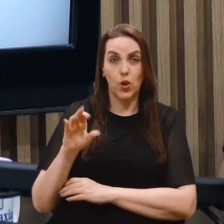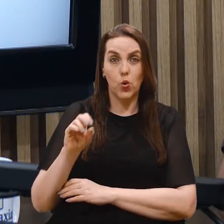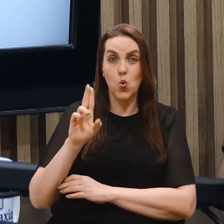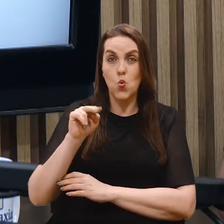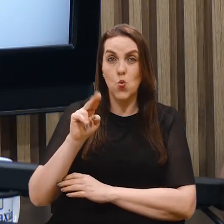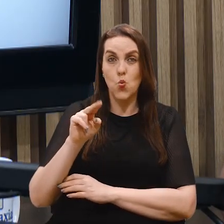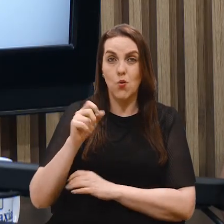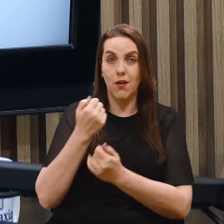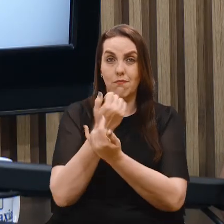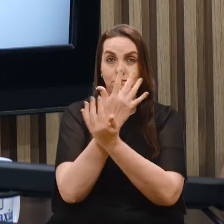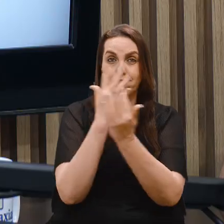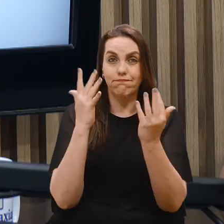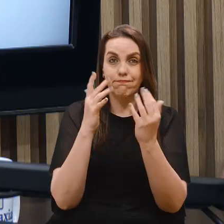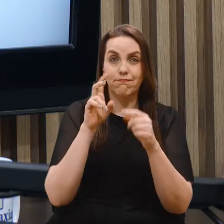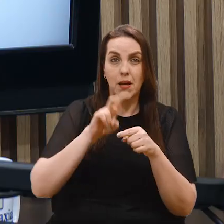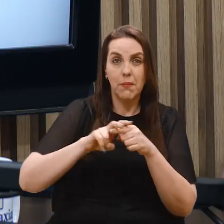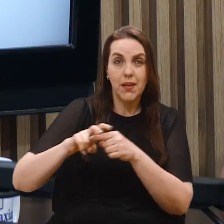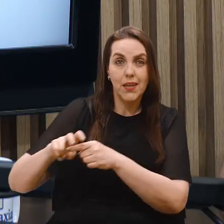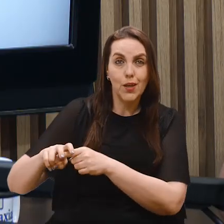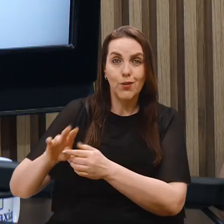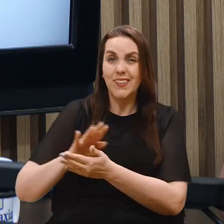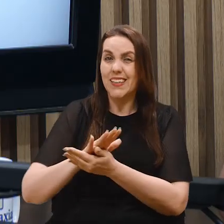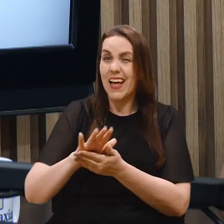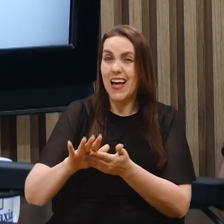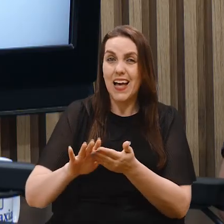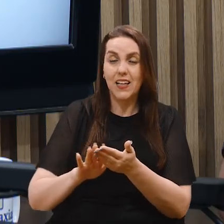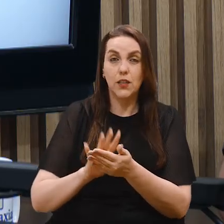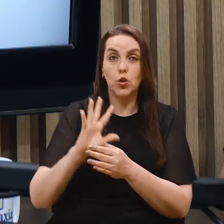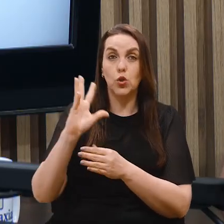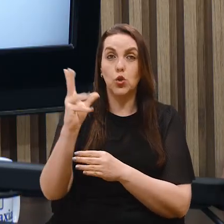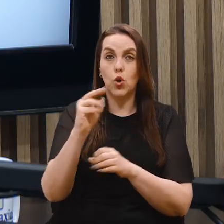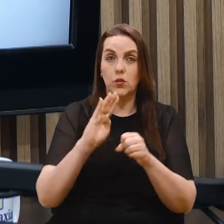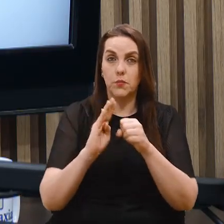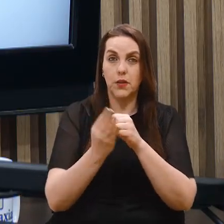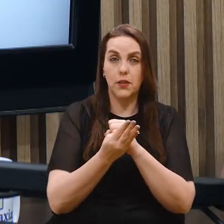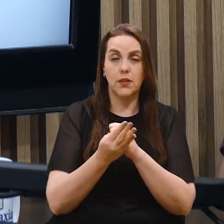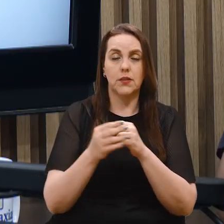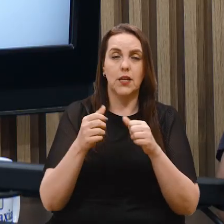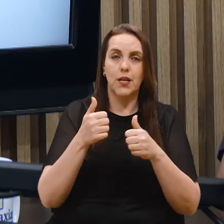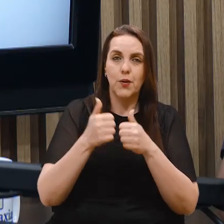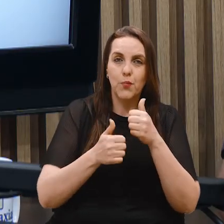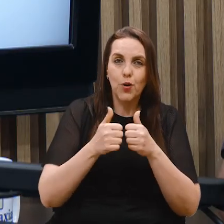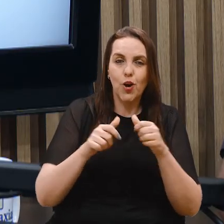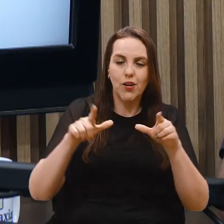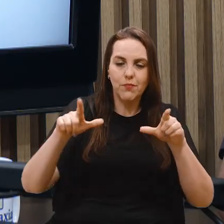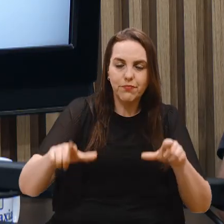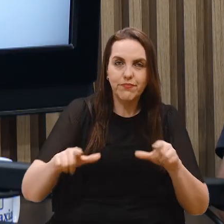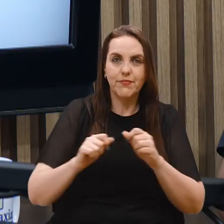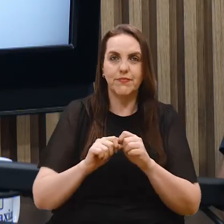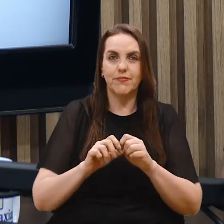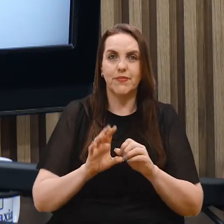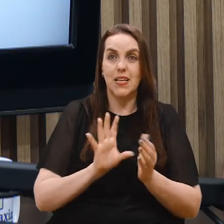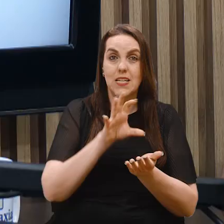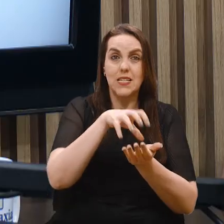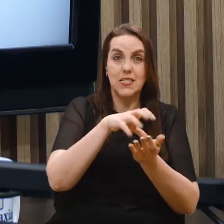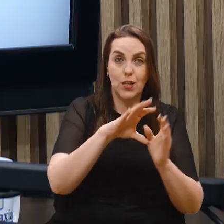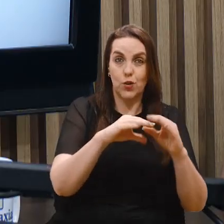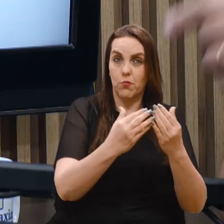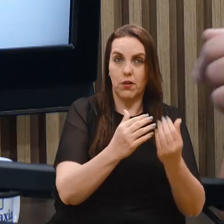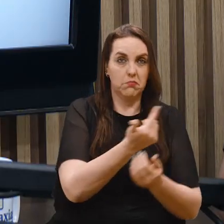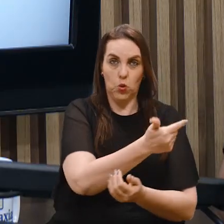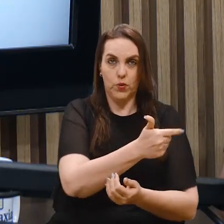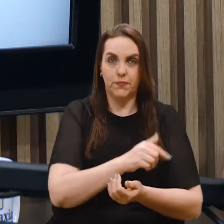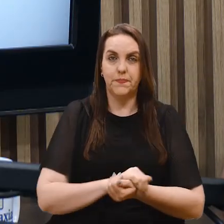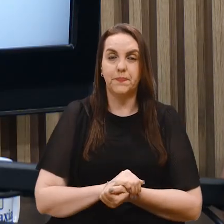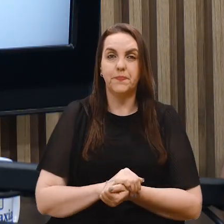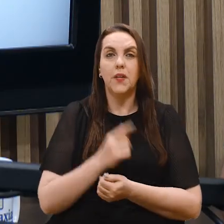verde com um banquinho, com nada. Eu vou em todos os bairros que eu vejo uma quadrinha, eu vejo um centro comunitário, nós também não temos. Eu quero ver um centro comunitário, eu quero